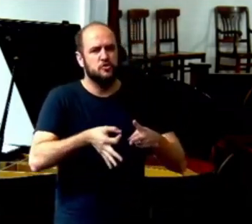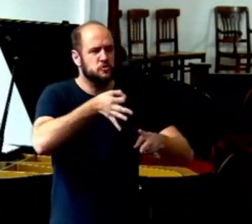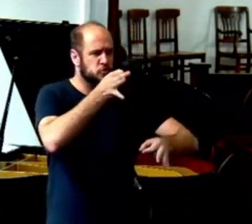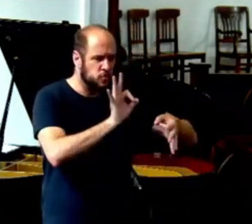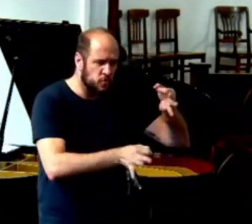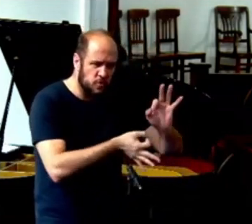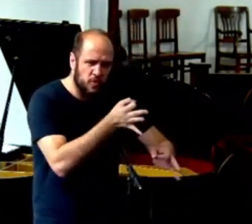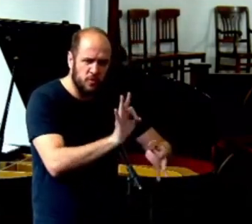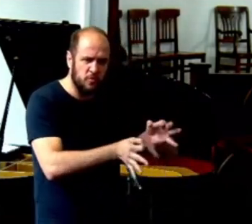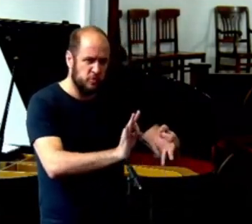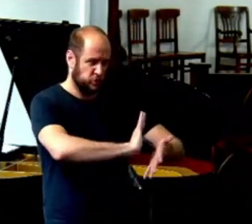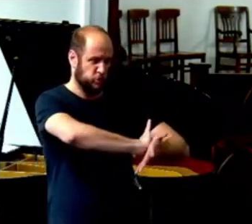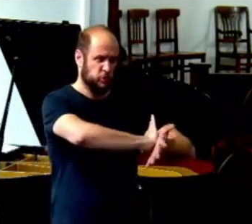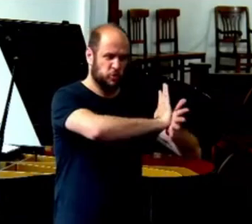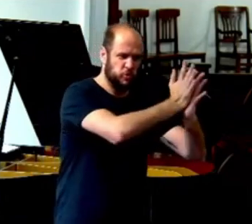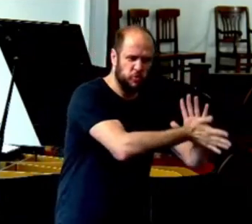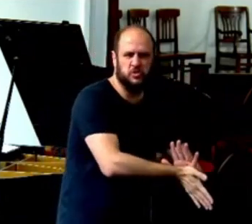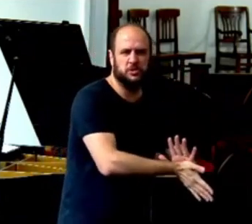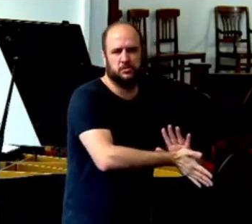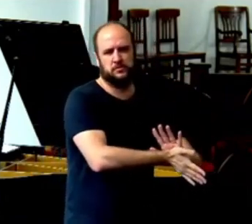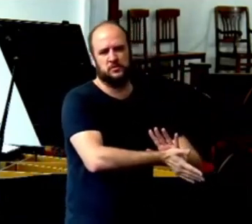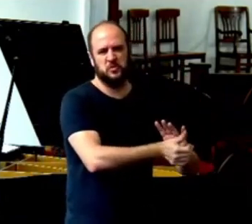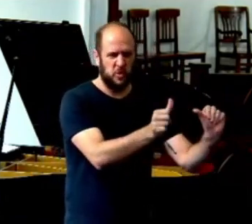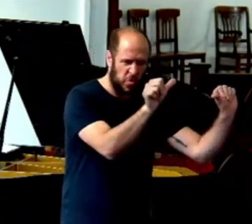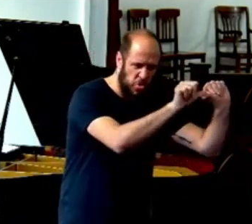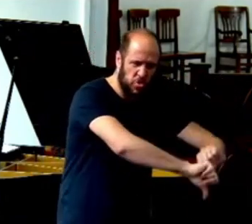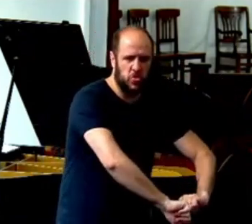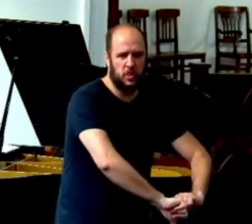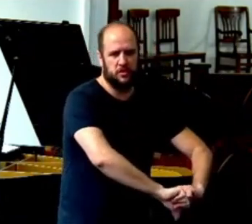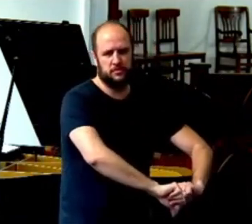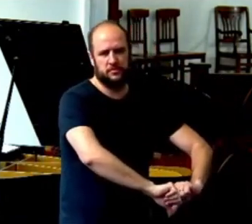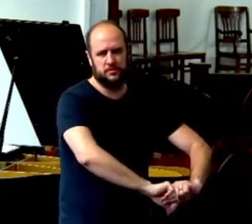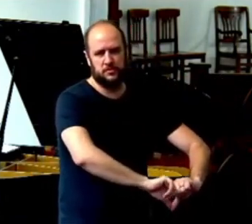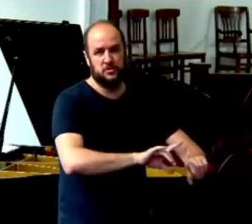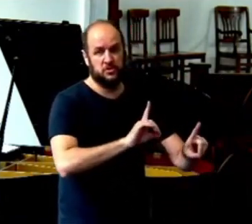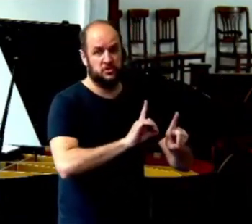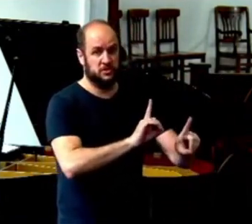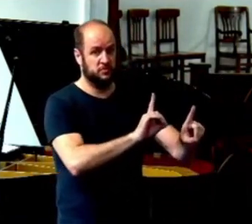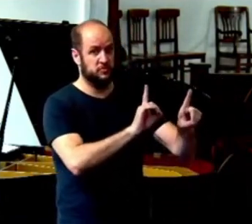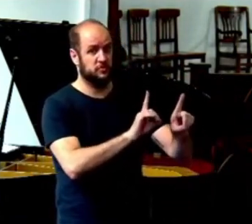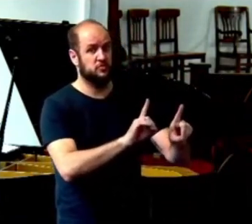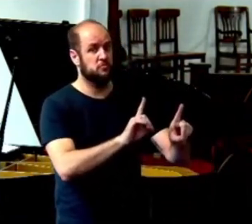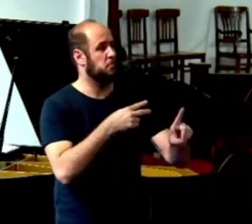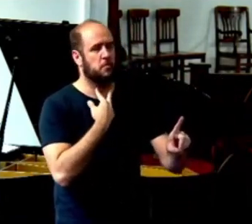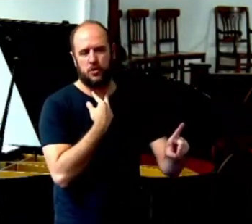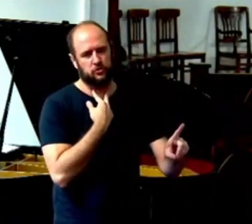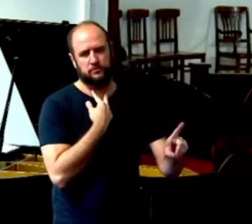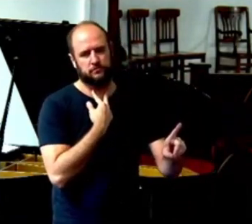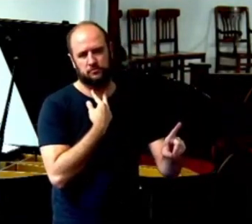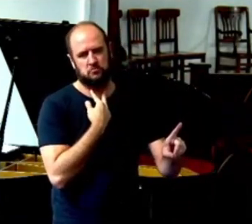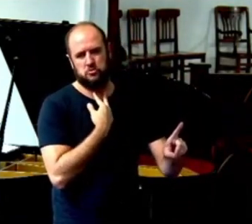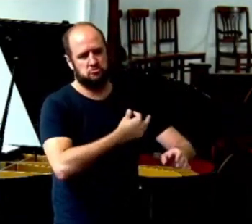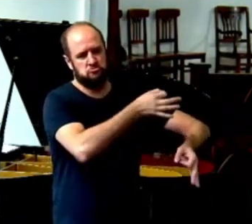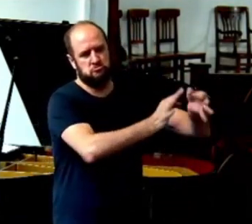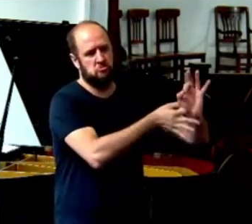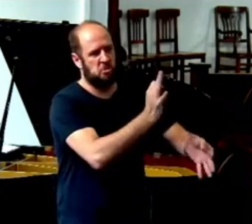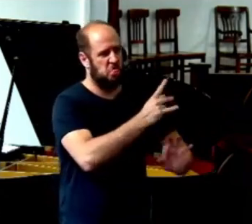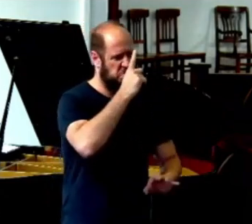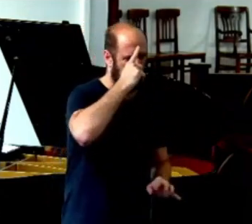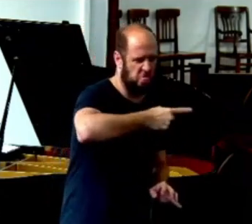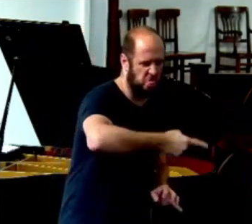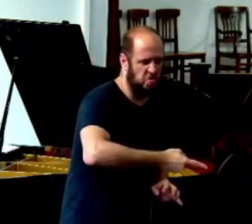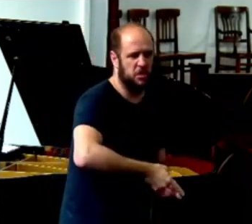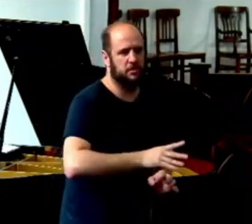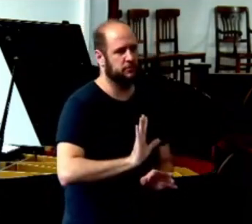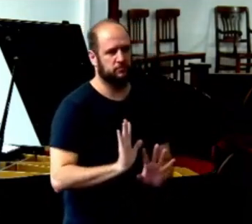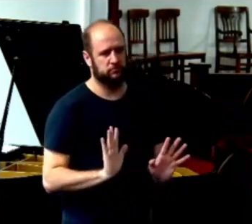julgamento condenatório e destrutivo que os discípulos de Cristo devem fugir disso. Devem